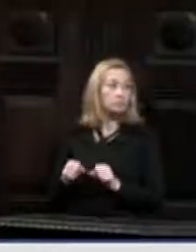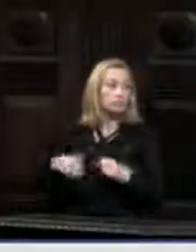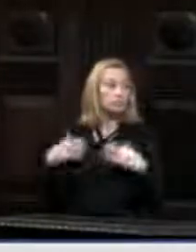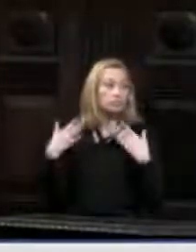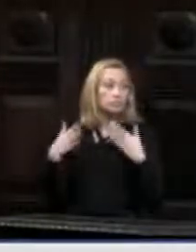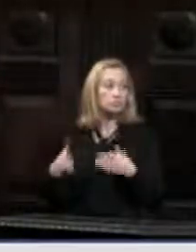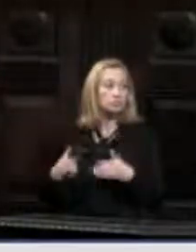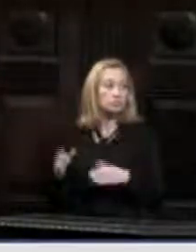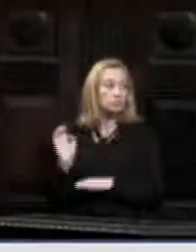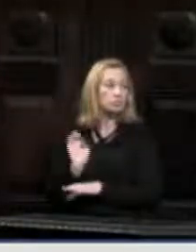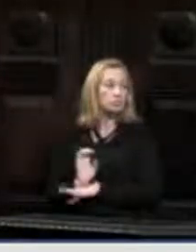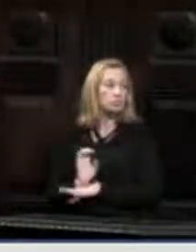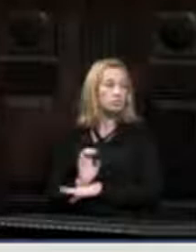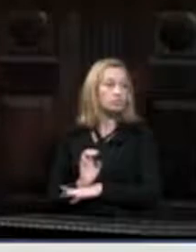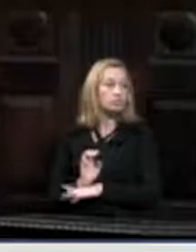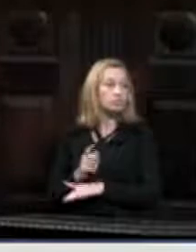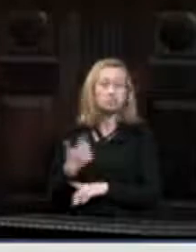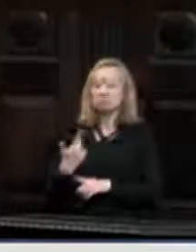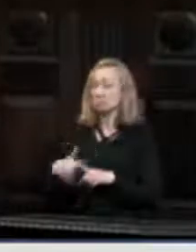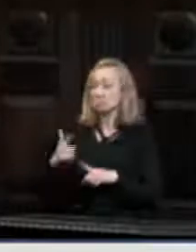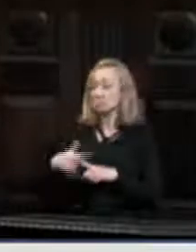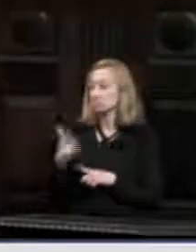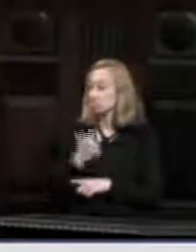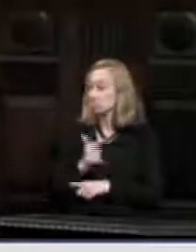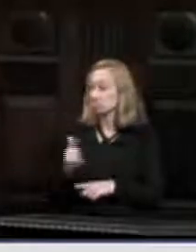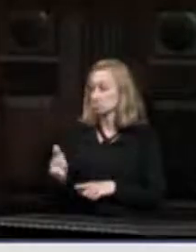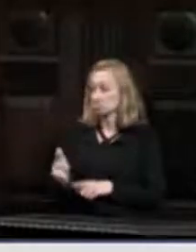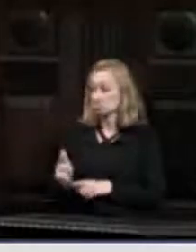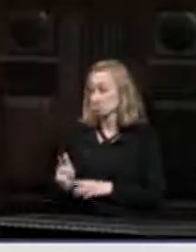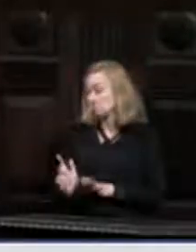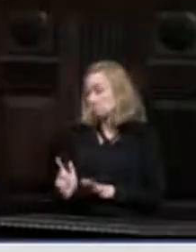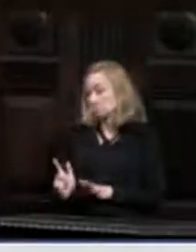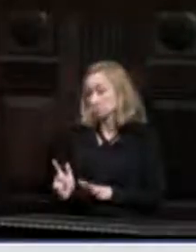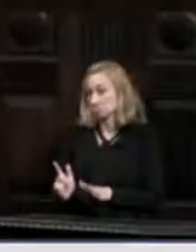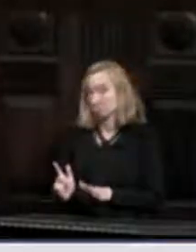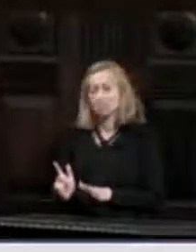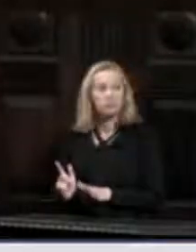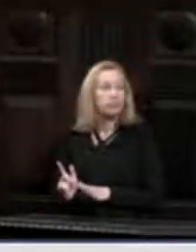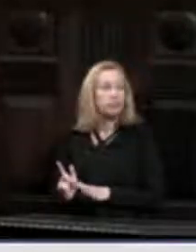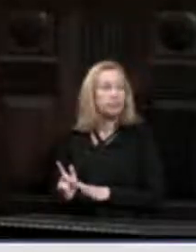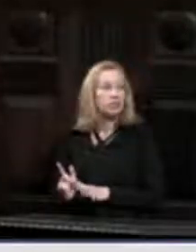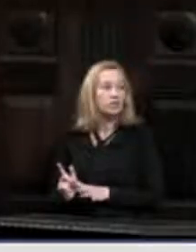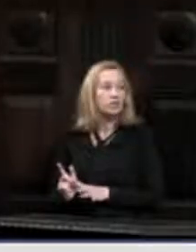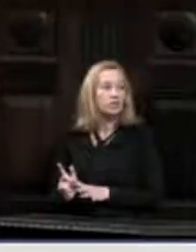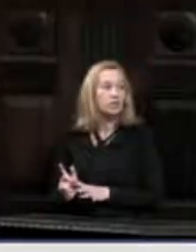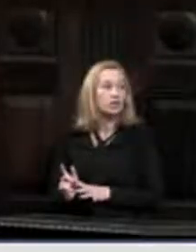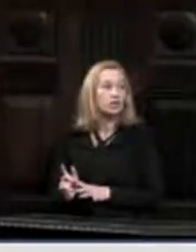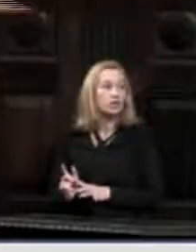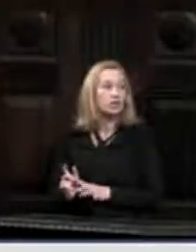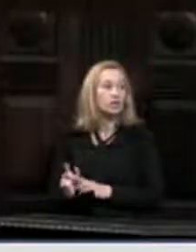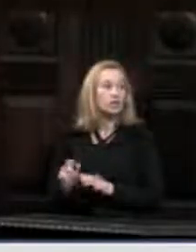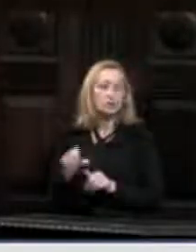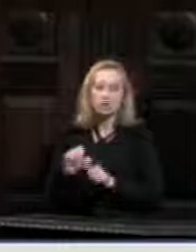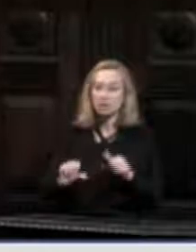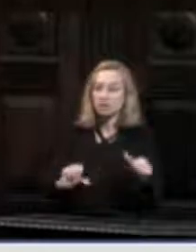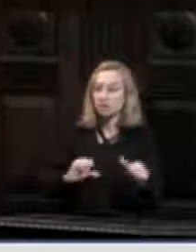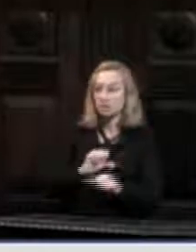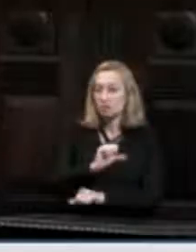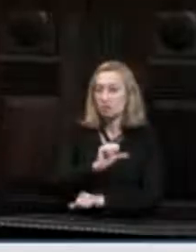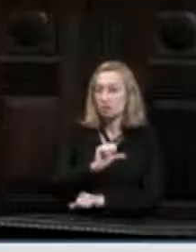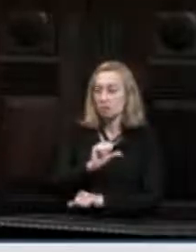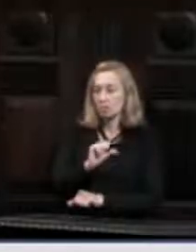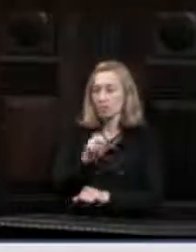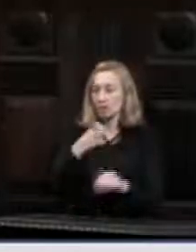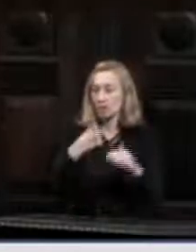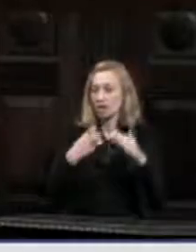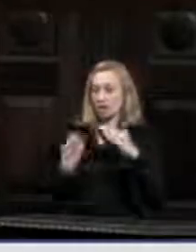Estado, porque não tem problema. Passa para a iniciativa privada, tem uma agência